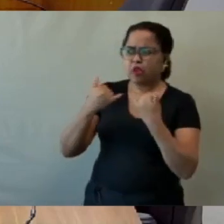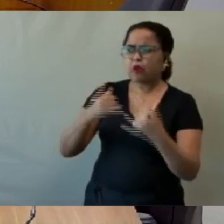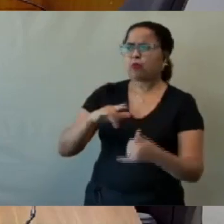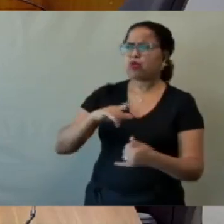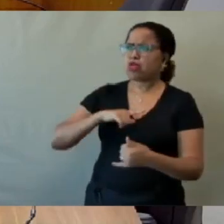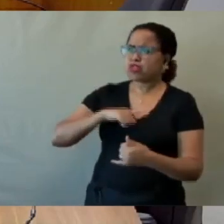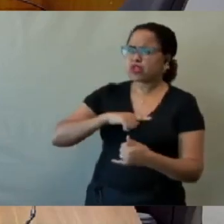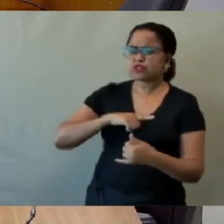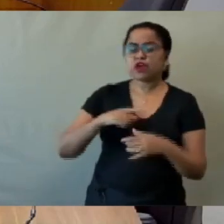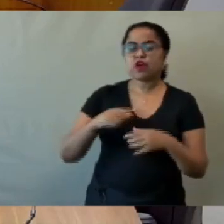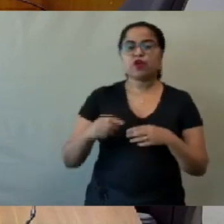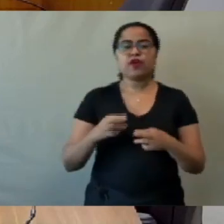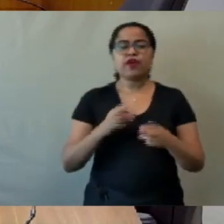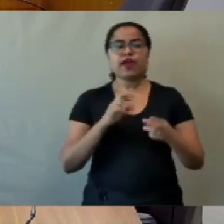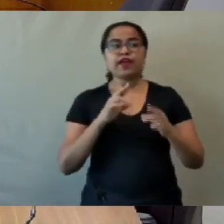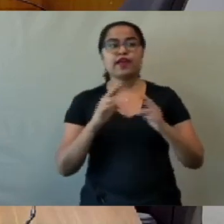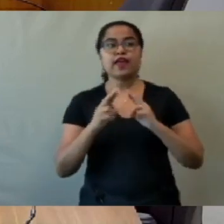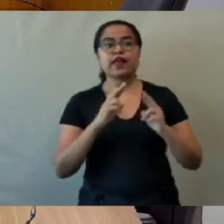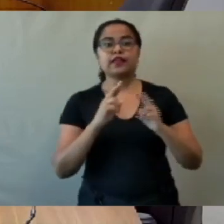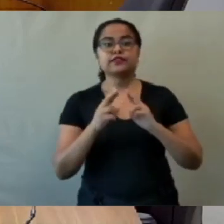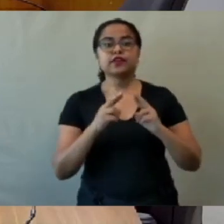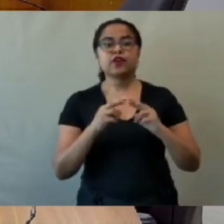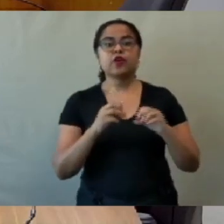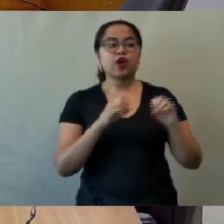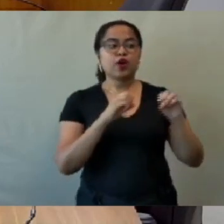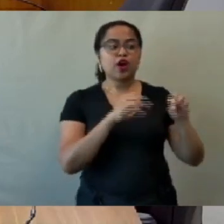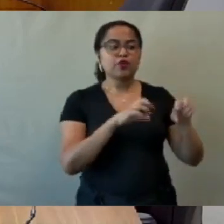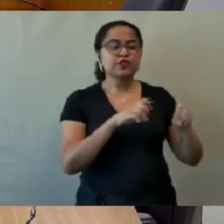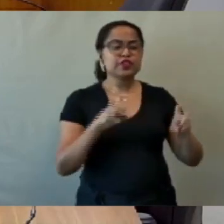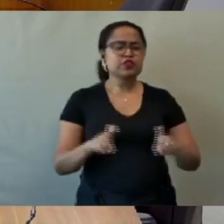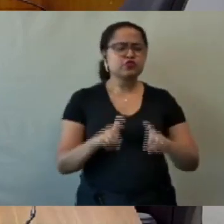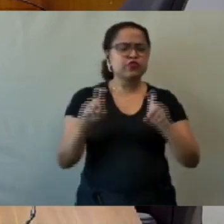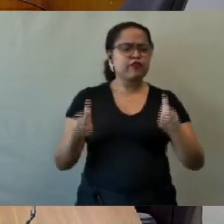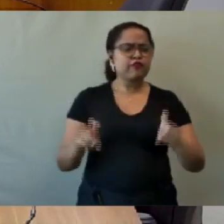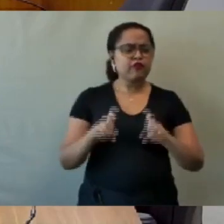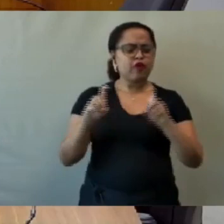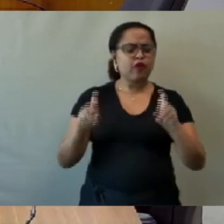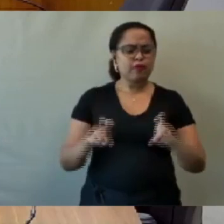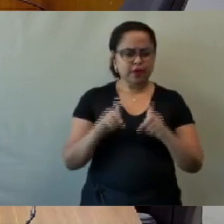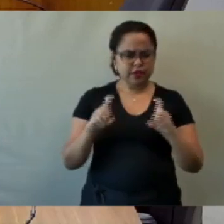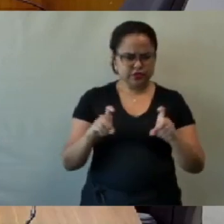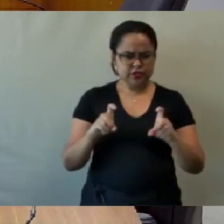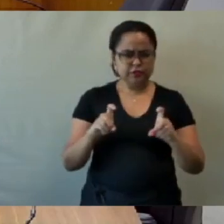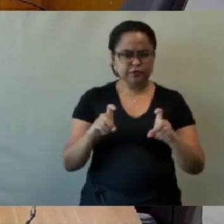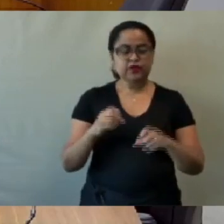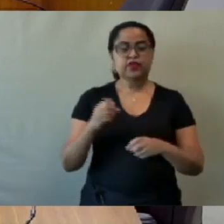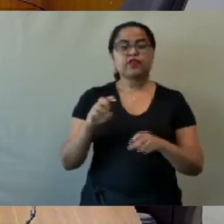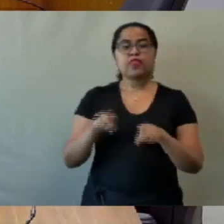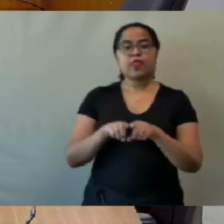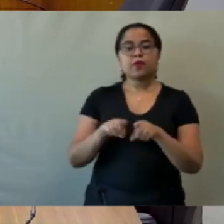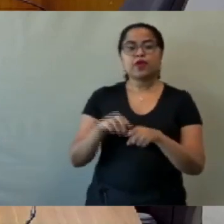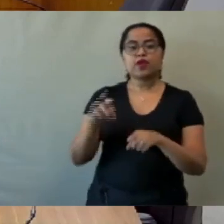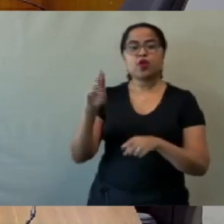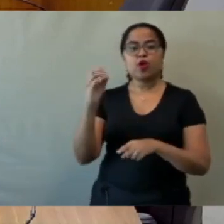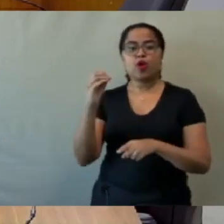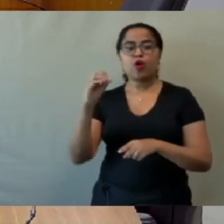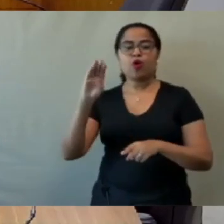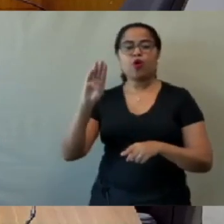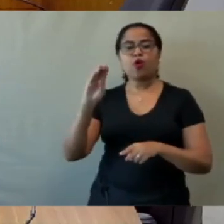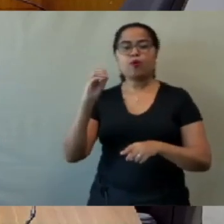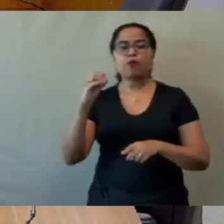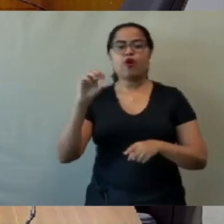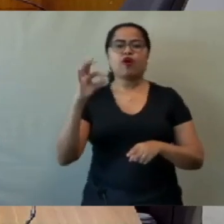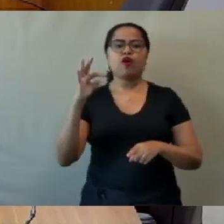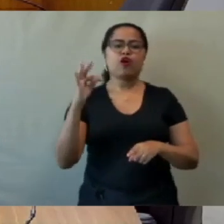em relação ao ensino de informática, computação e robótica nas escolas municipais de